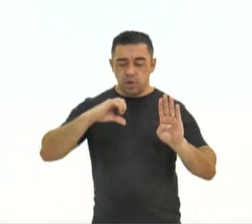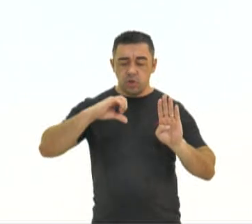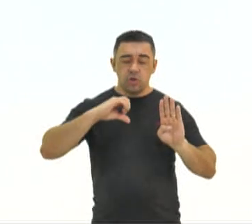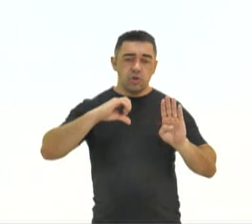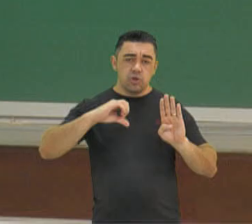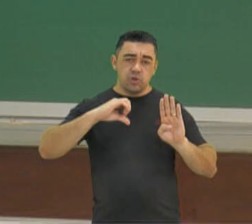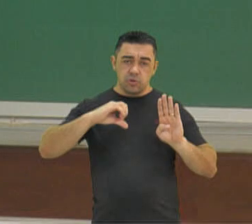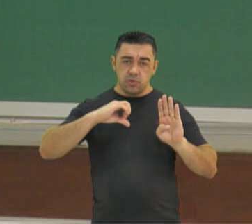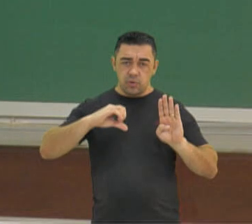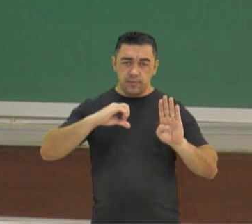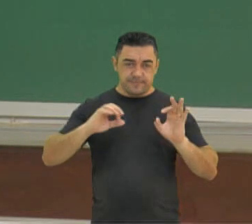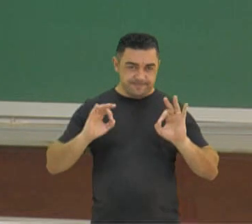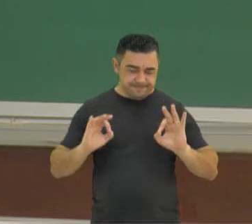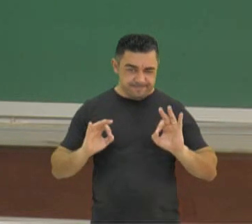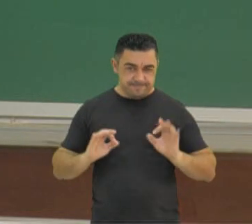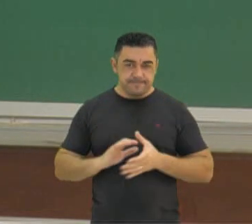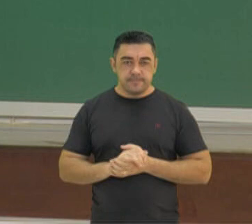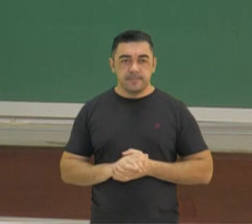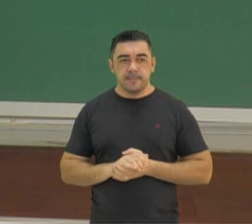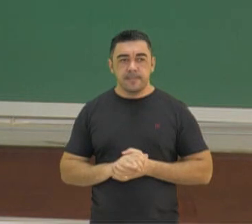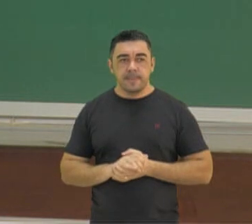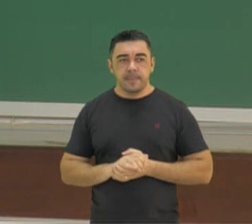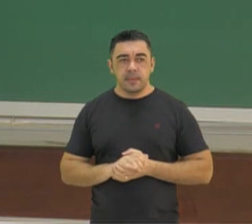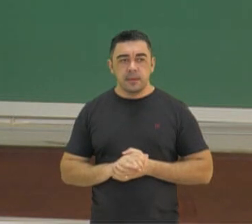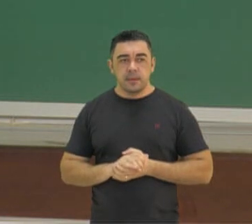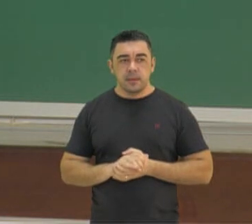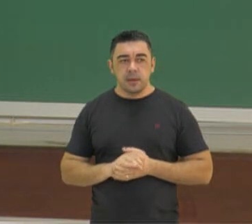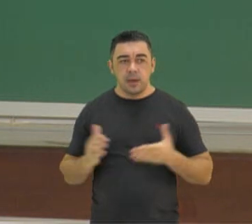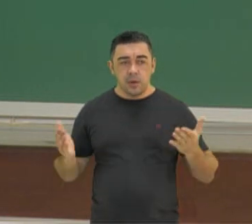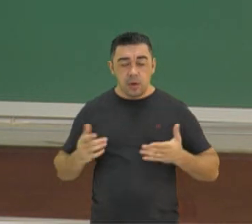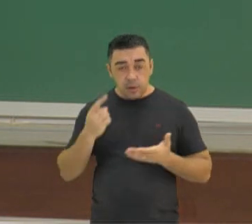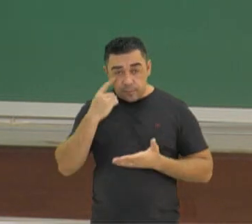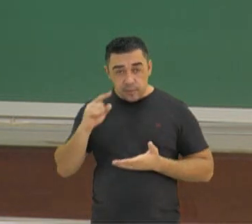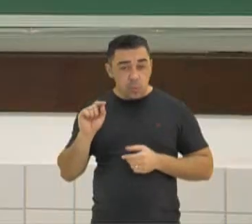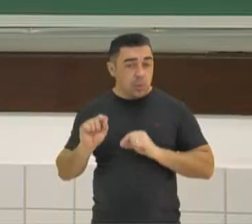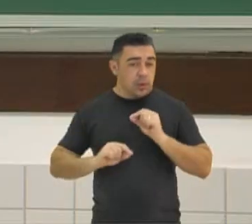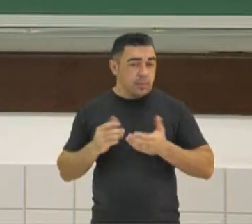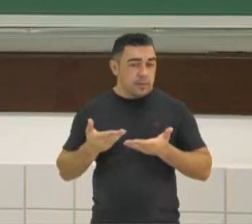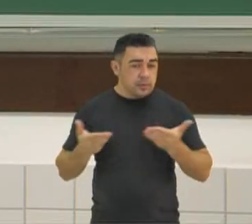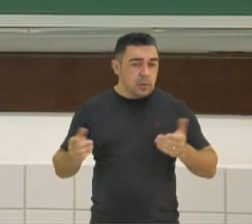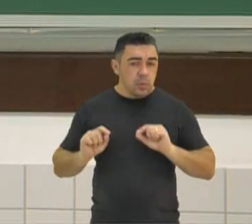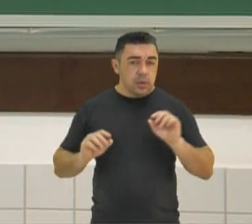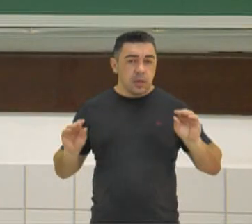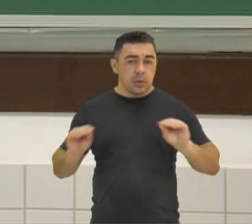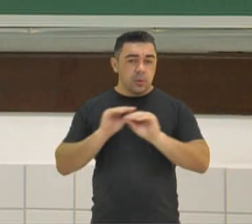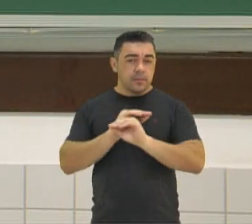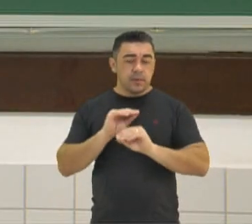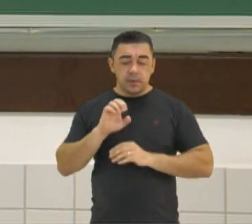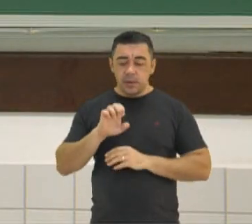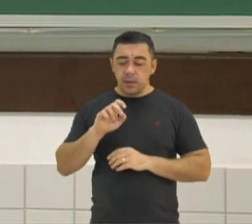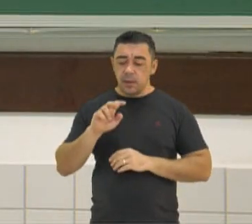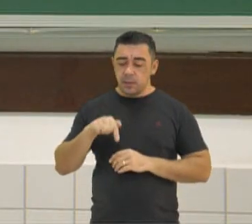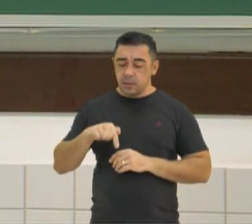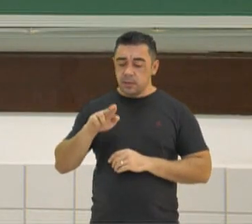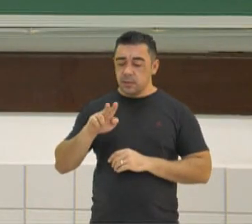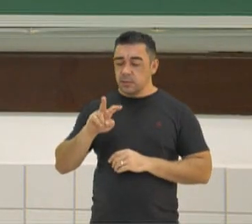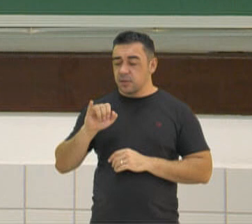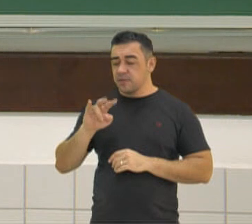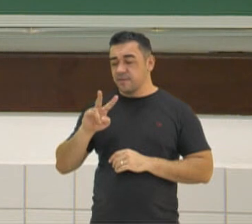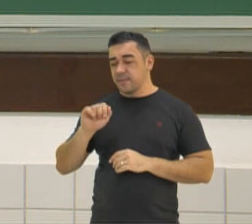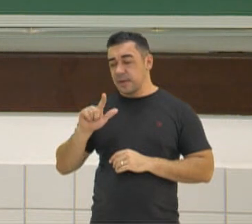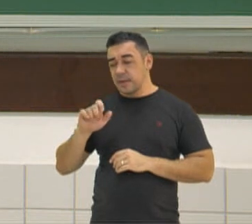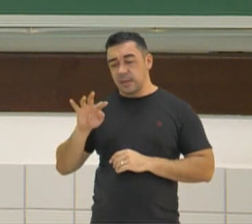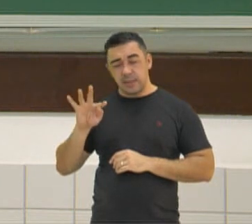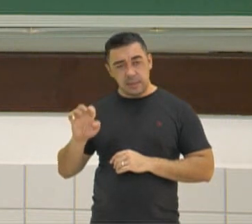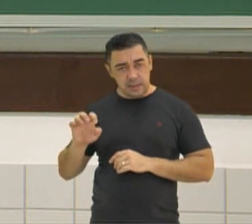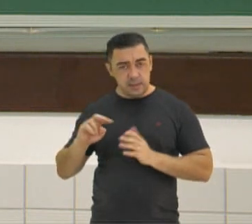9 cédulas. Tudo bem aqui? Então agora eu vou comentar com vocês aqui sobre equações equivalentes. O que seriam essas